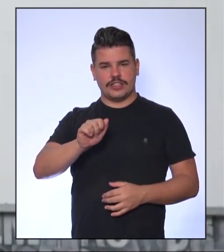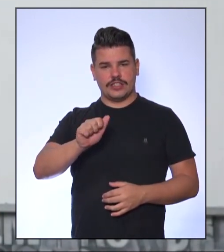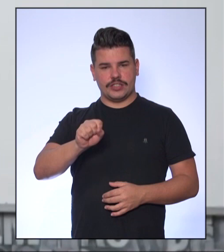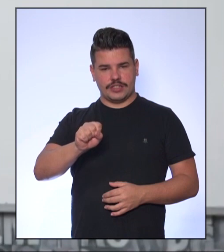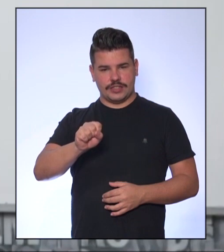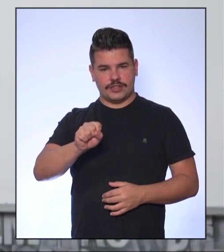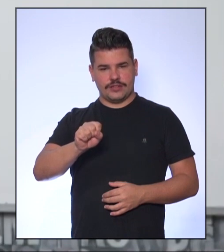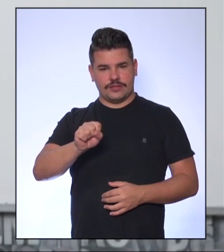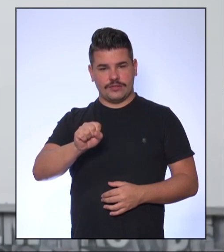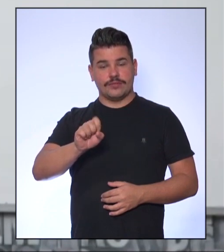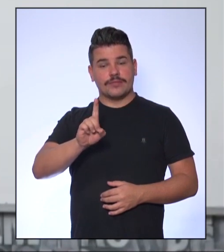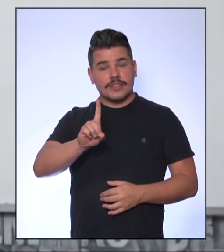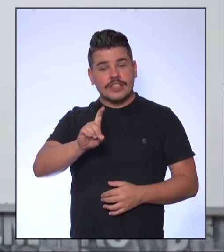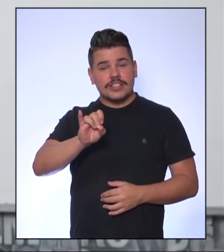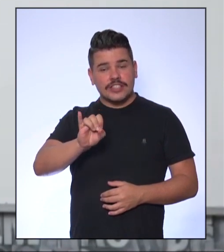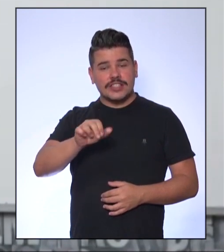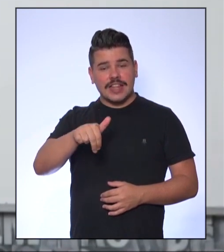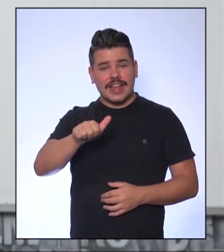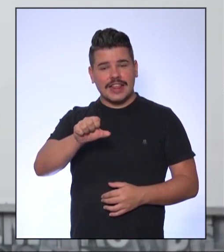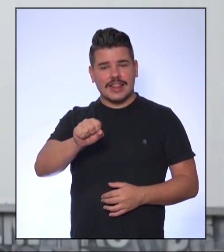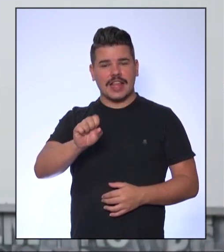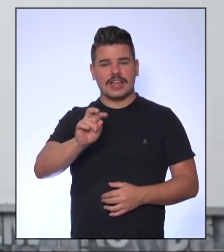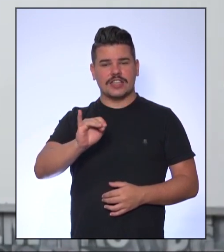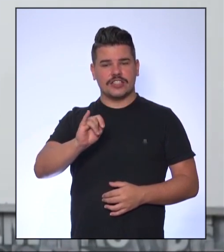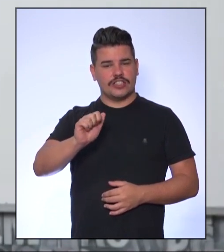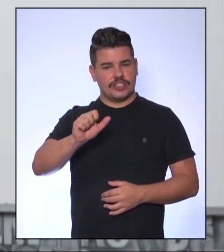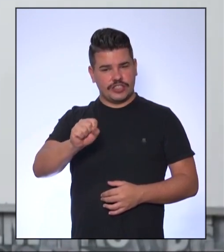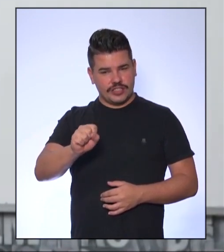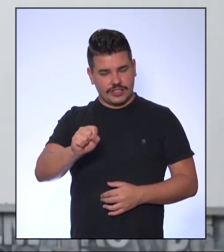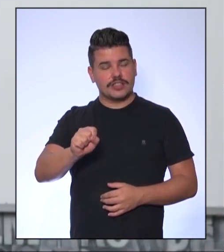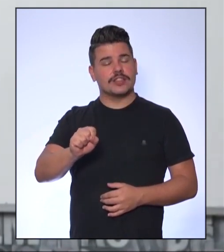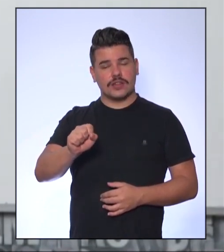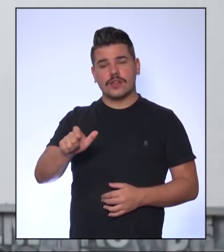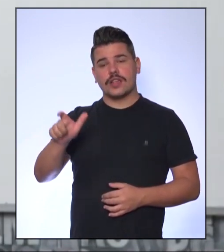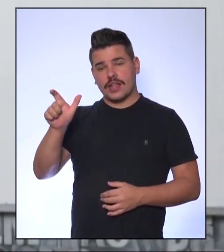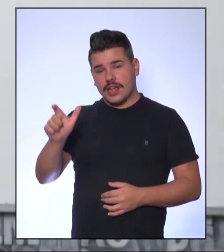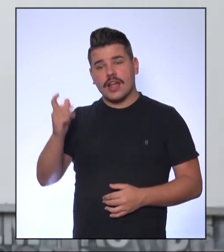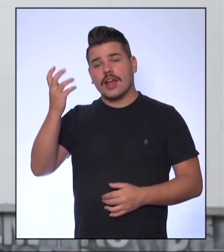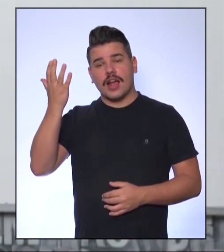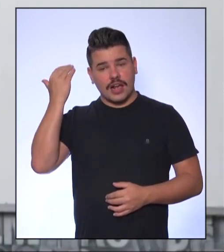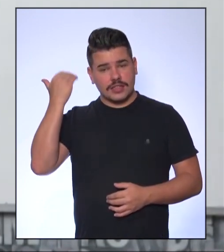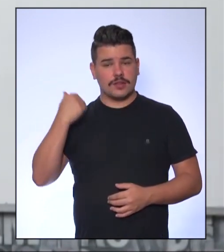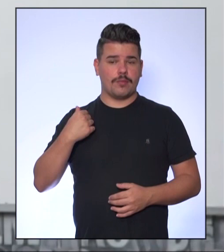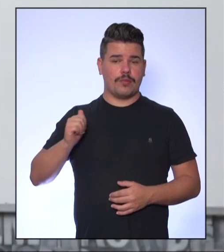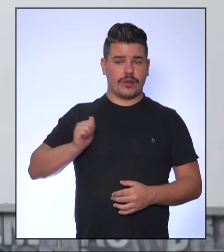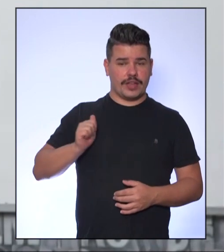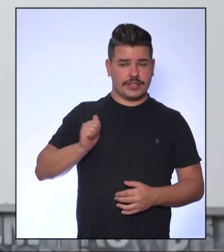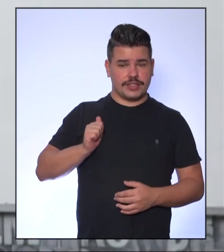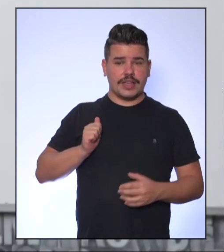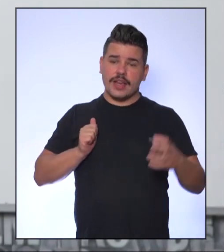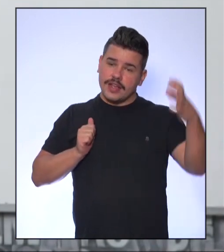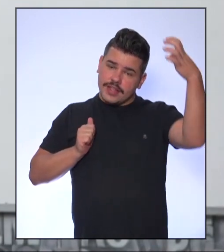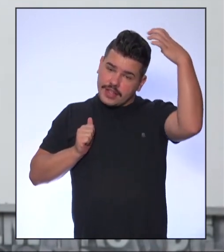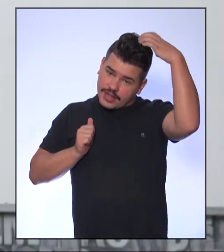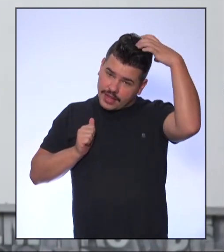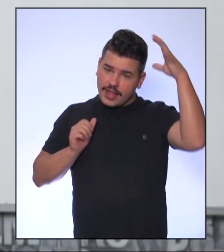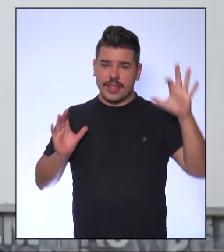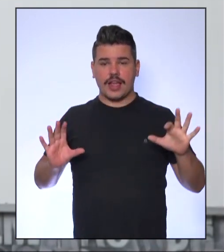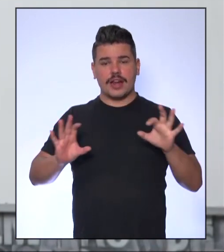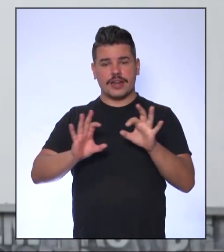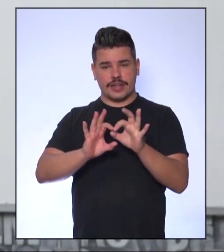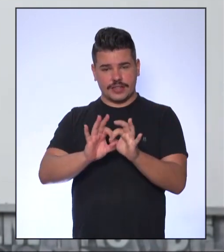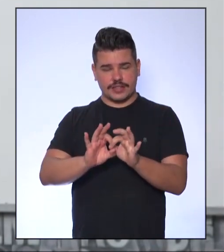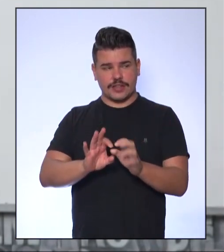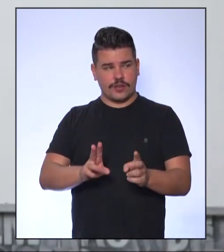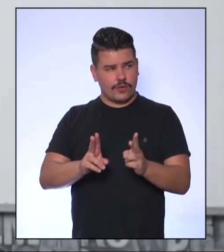Os reis voltaram ao poder. A aliança rei-burguesia está acontecendo. Professor, o que